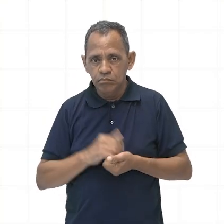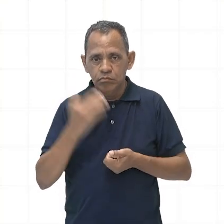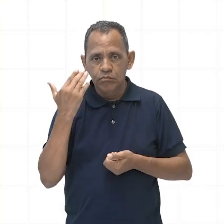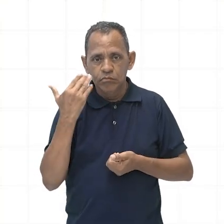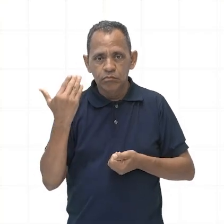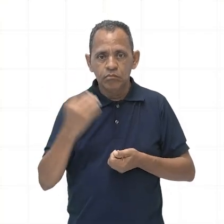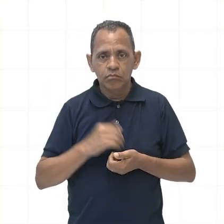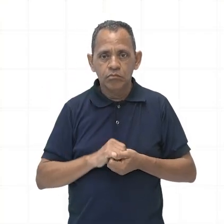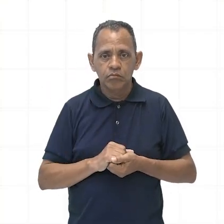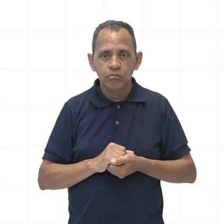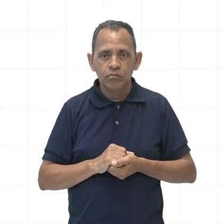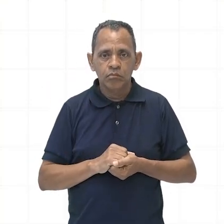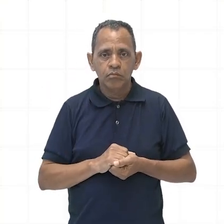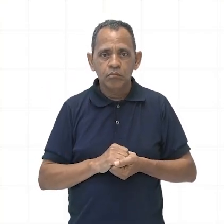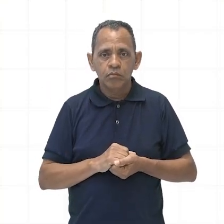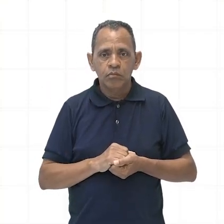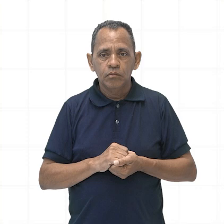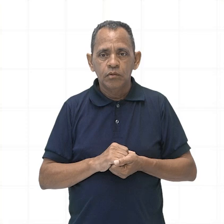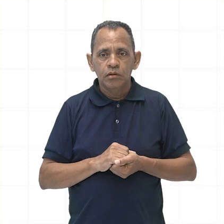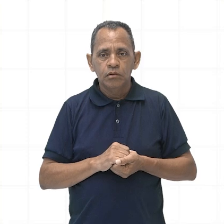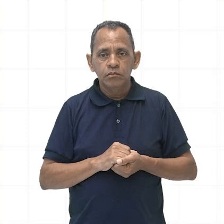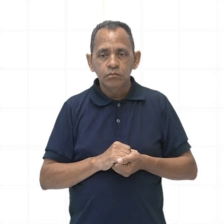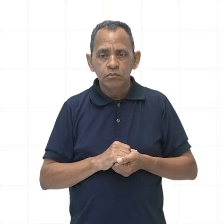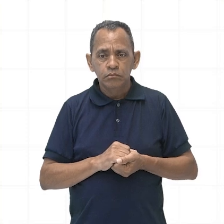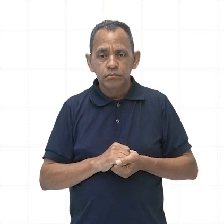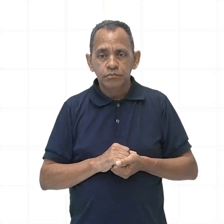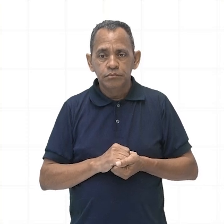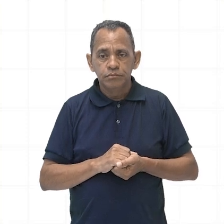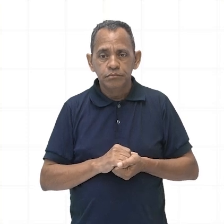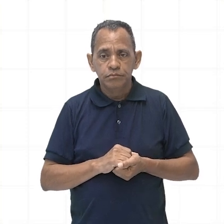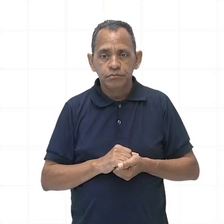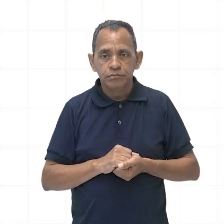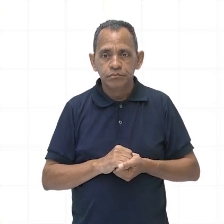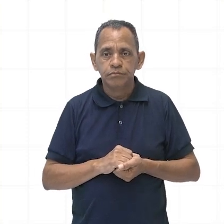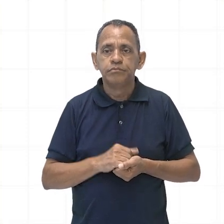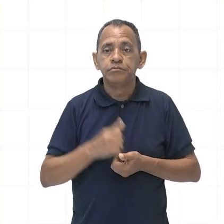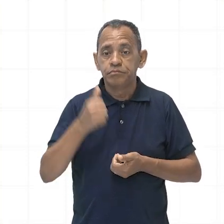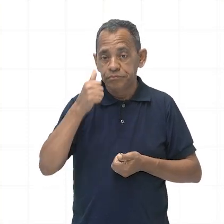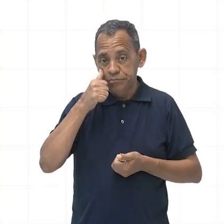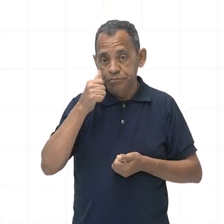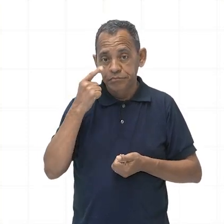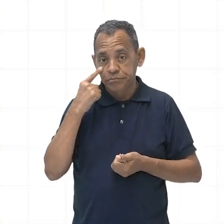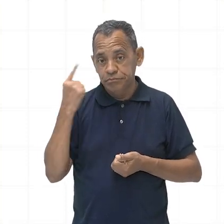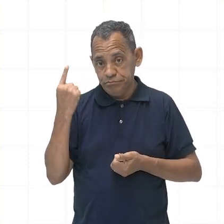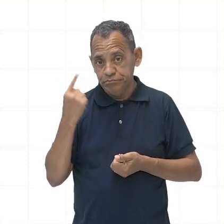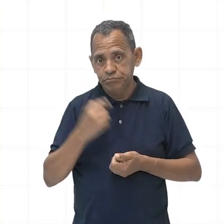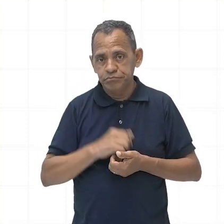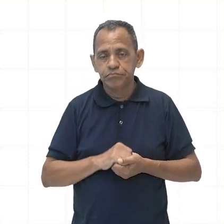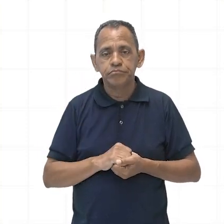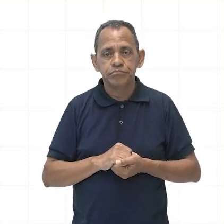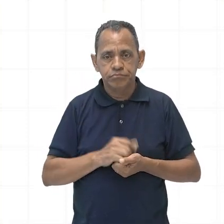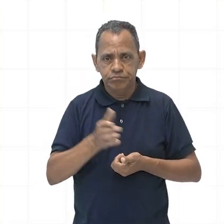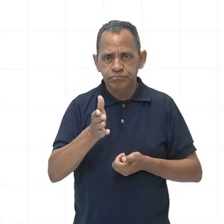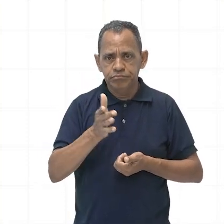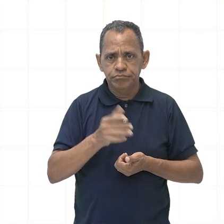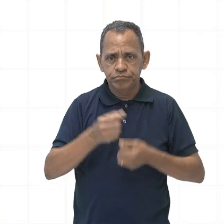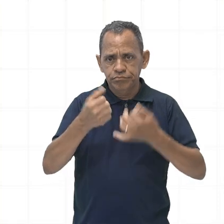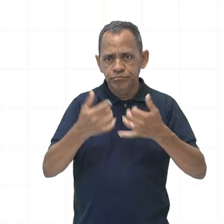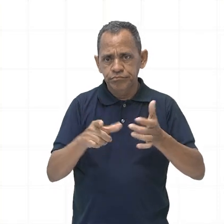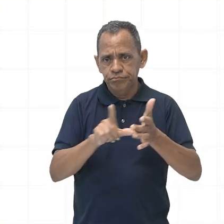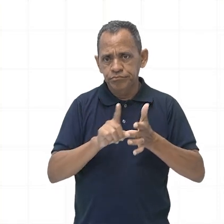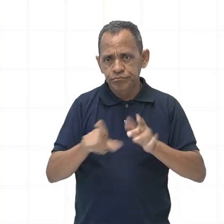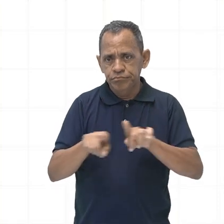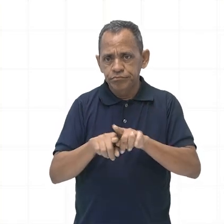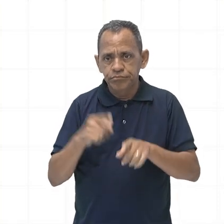ó. Olha só o que a gente vai ter. A gente tem isso aqui inicialmente, né, que eu escrevi para vocês. E